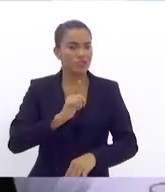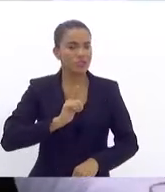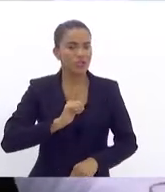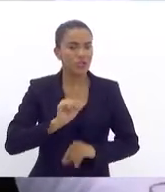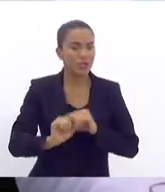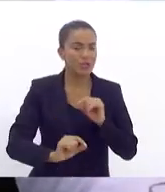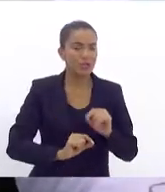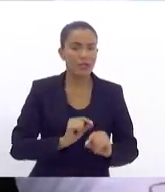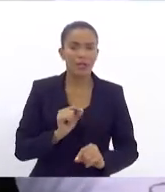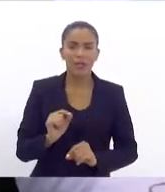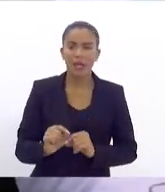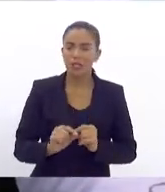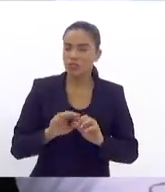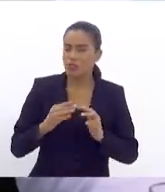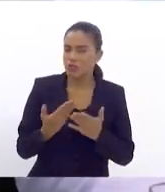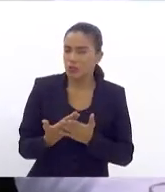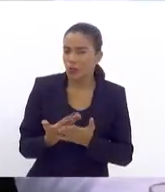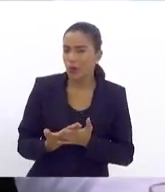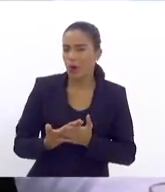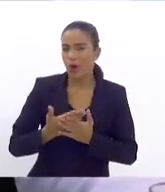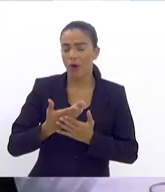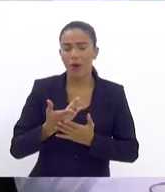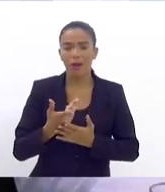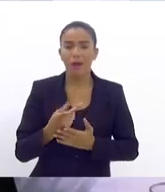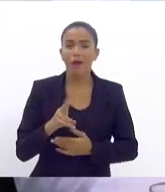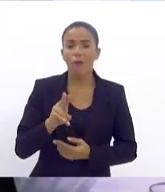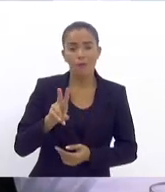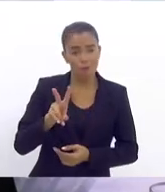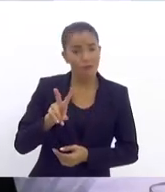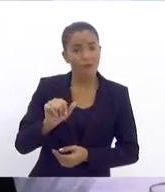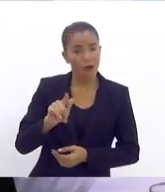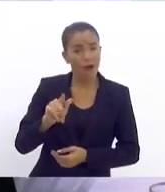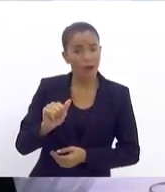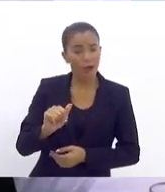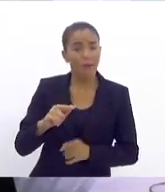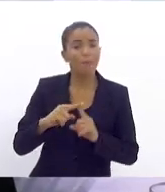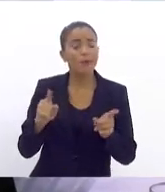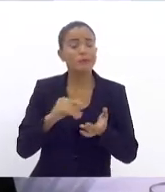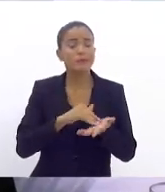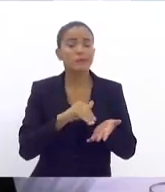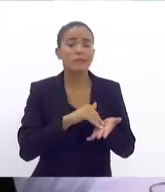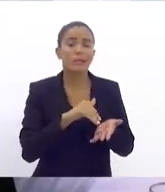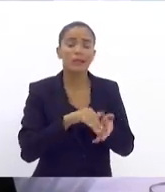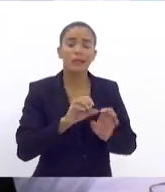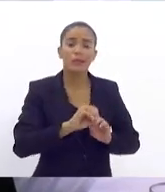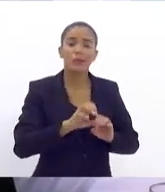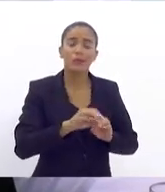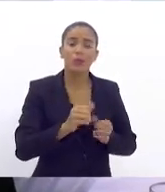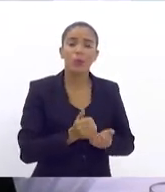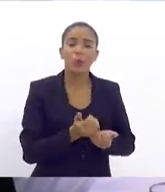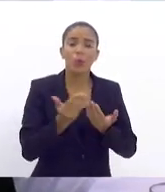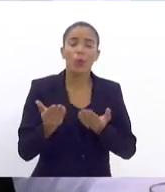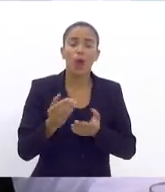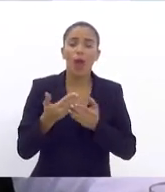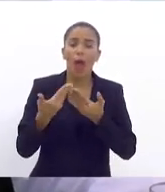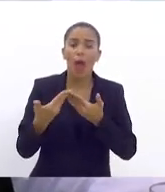permanentemente escolas com vagas ociosas e falta de autorização da Secretaria de Estado de Educação para que essas vagas significassem a